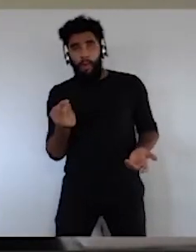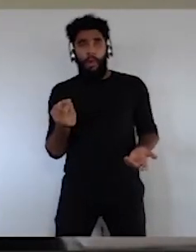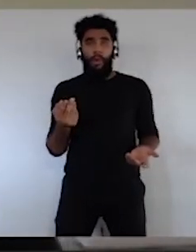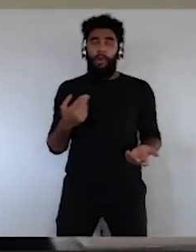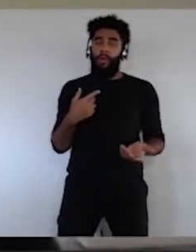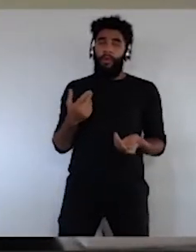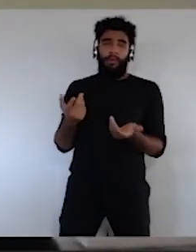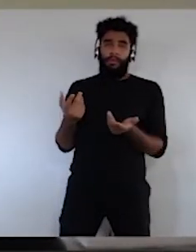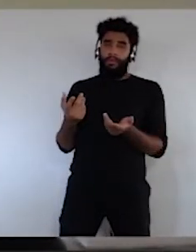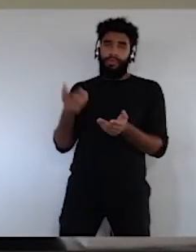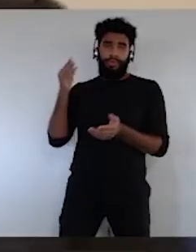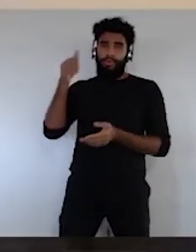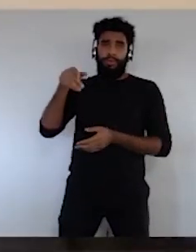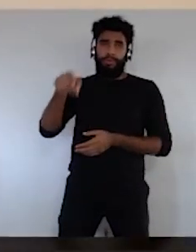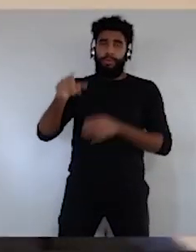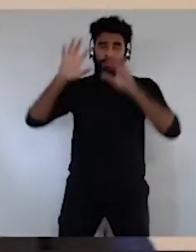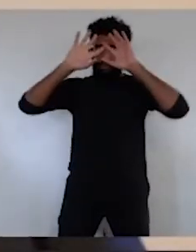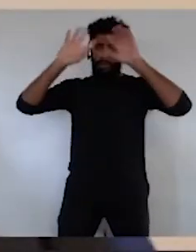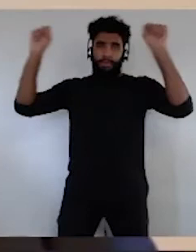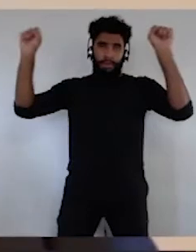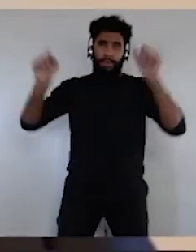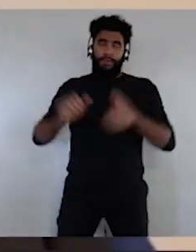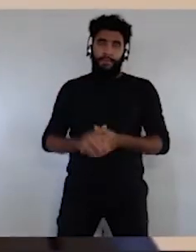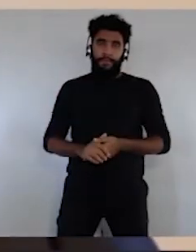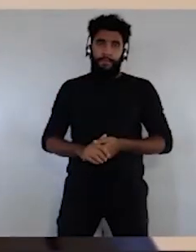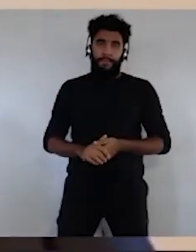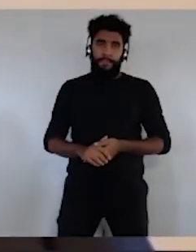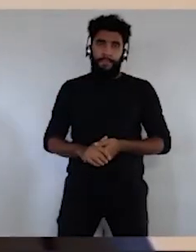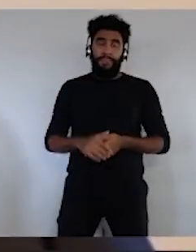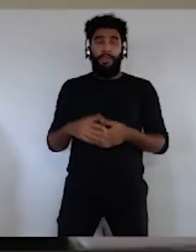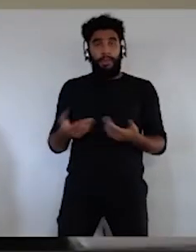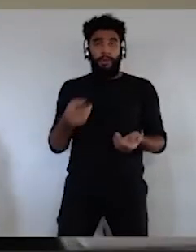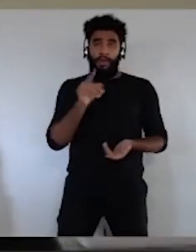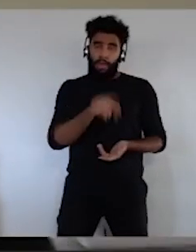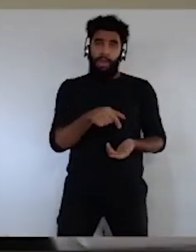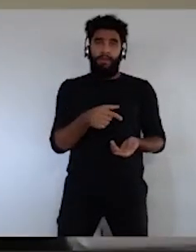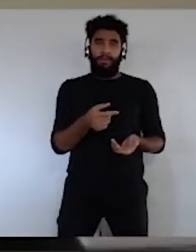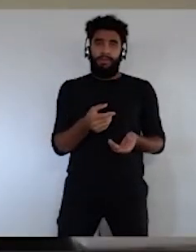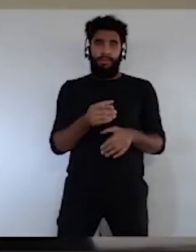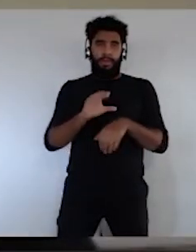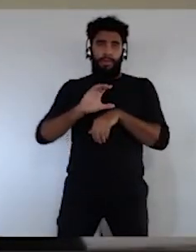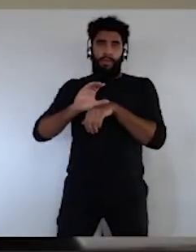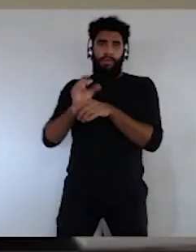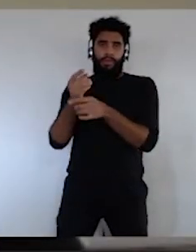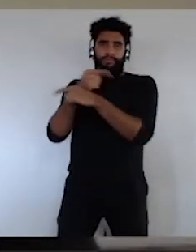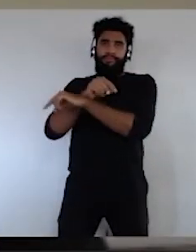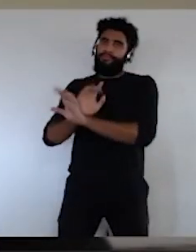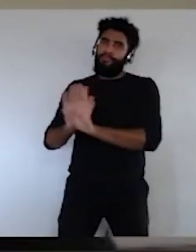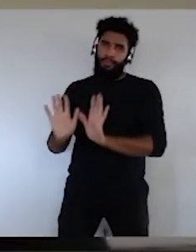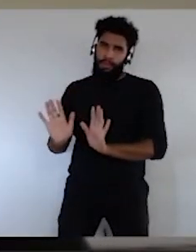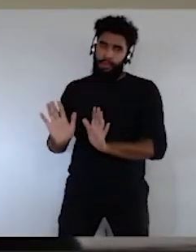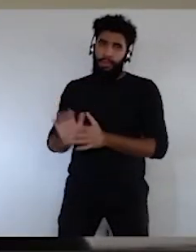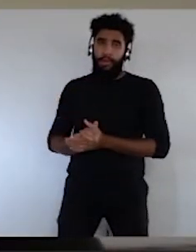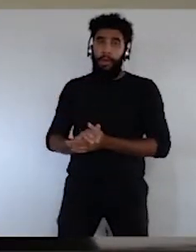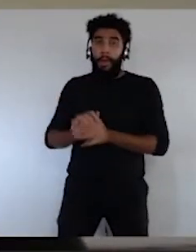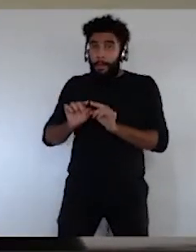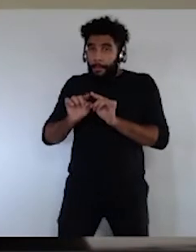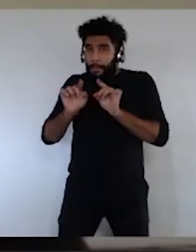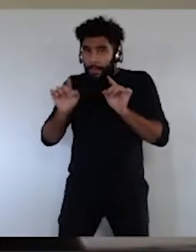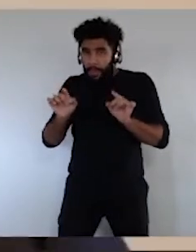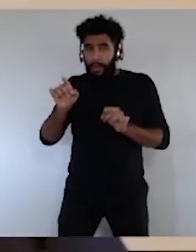voto era tão importante, ele vai organizar a cronologia das prioridades dele para botar